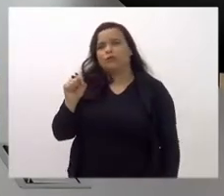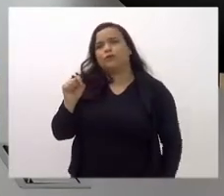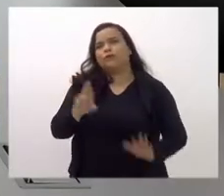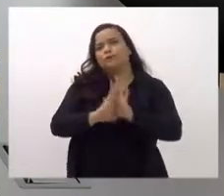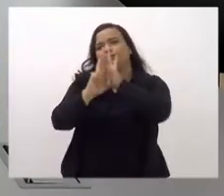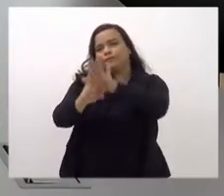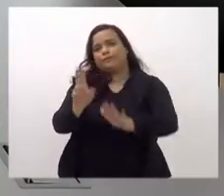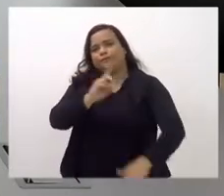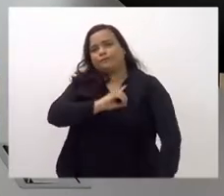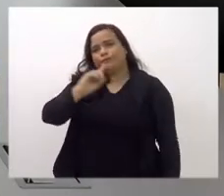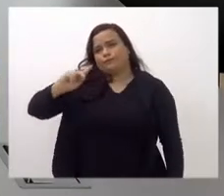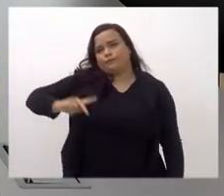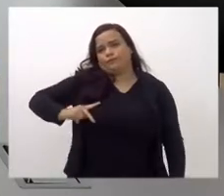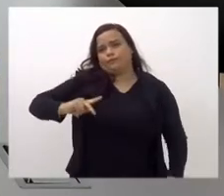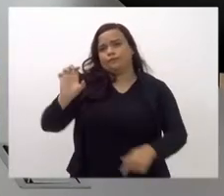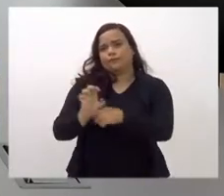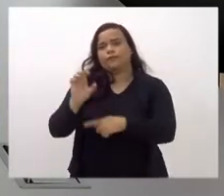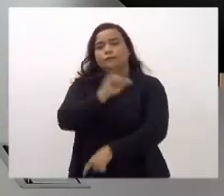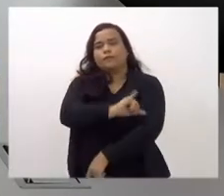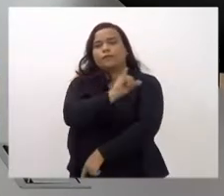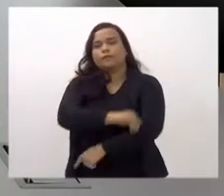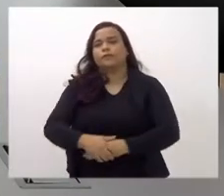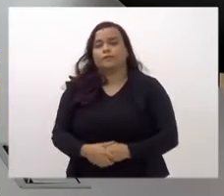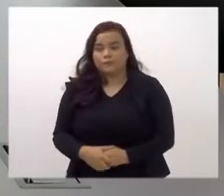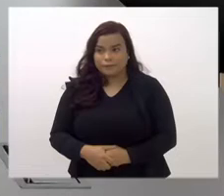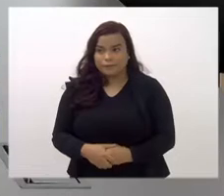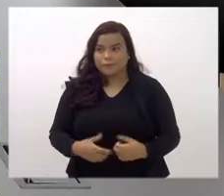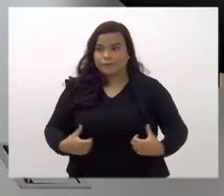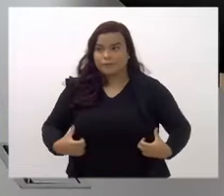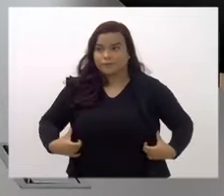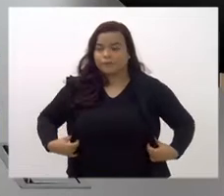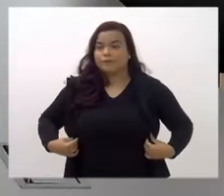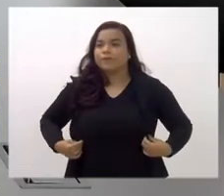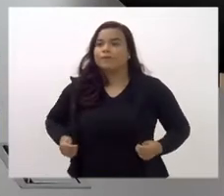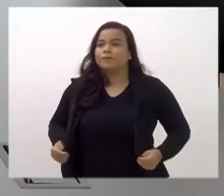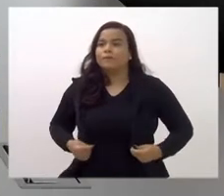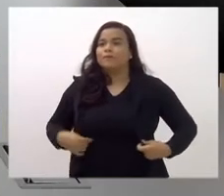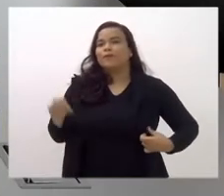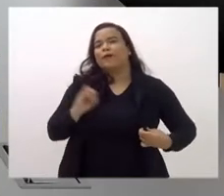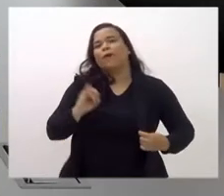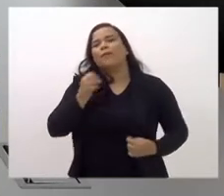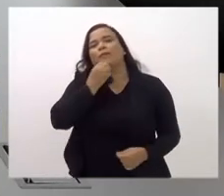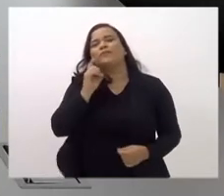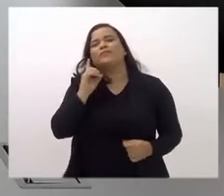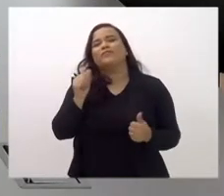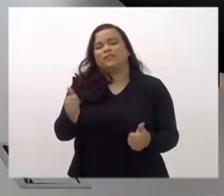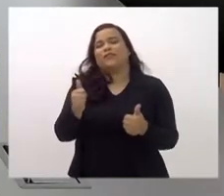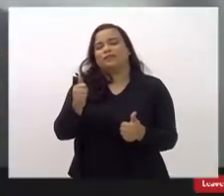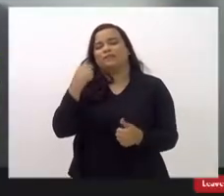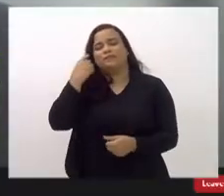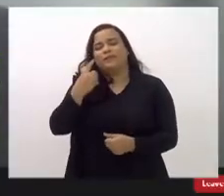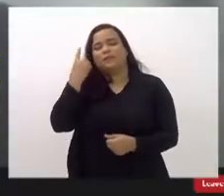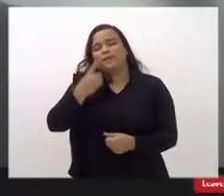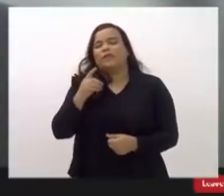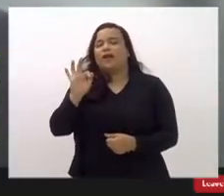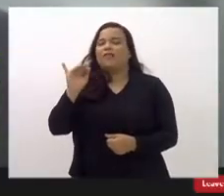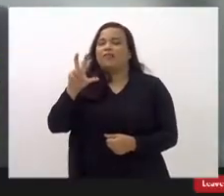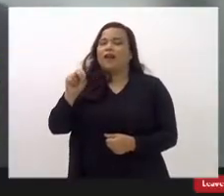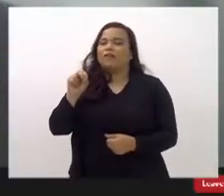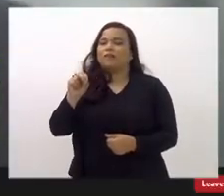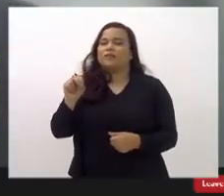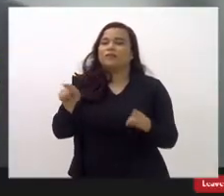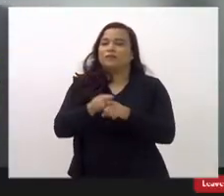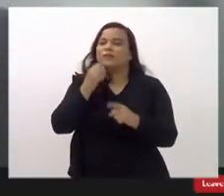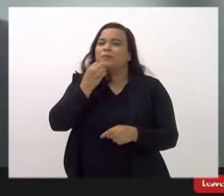da Defensoria Pública do Estado do Rio de Janeiro. Bom dia, deputado Flávio, bom dia a